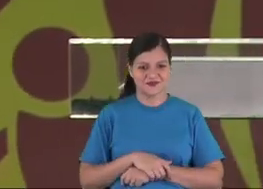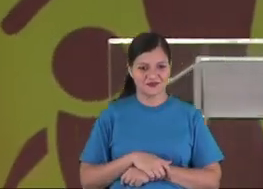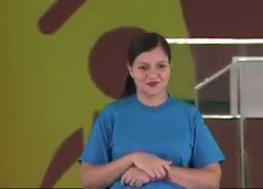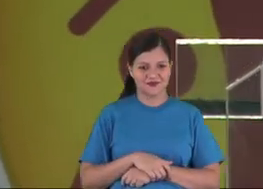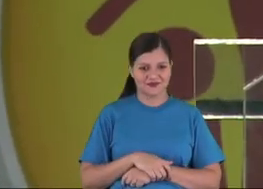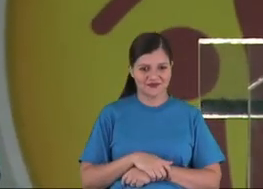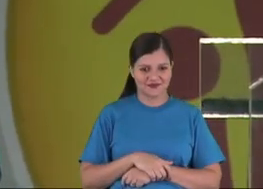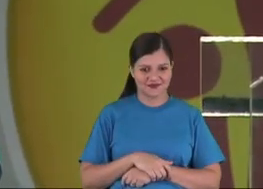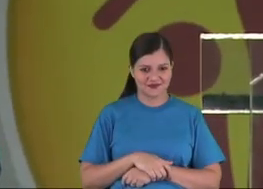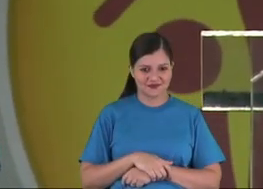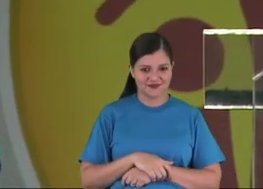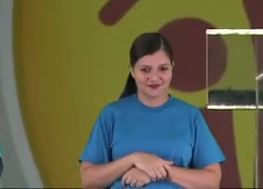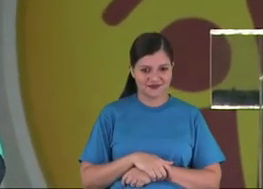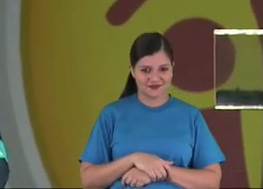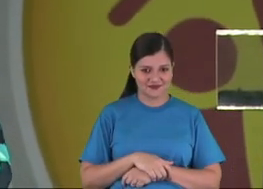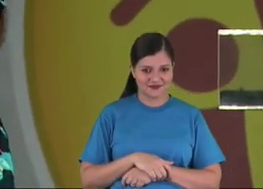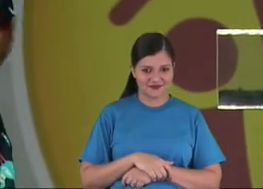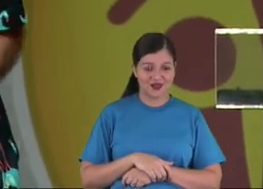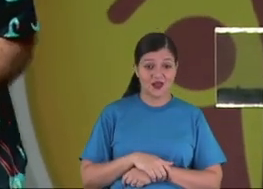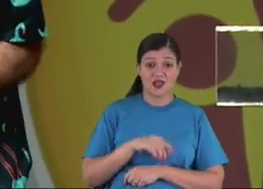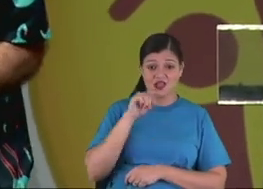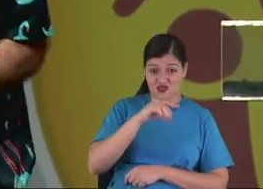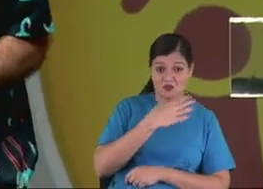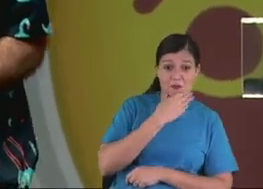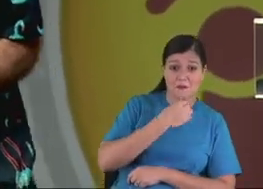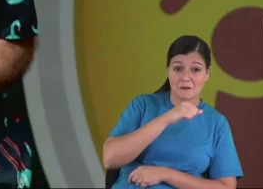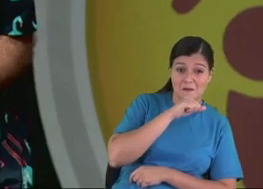Por sinal, o pai nem agradecer, não agradeceu.